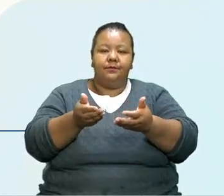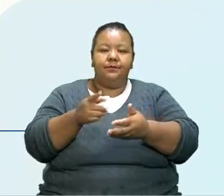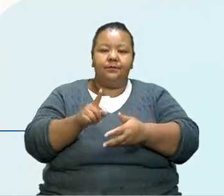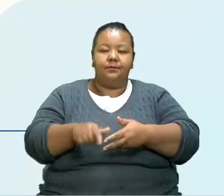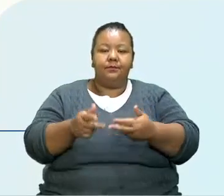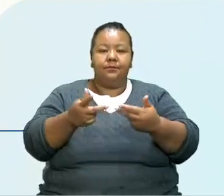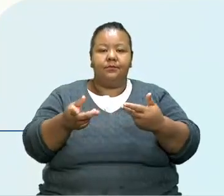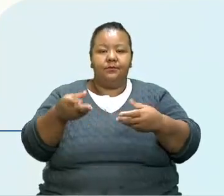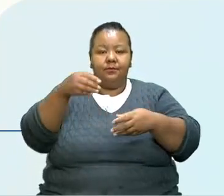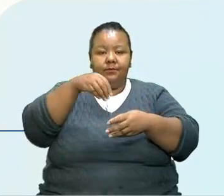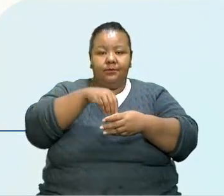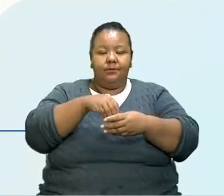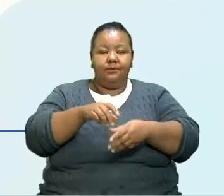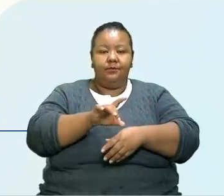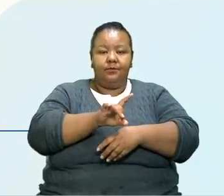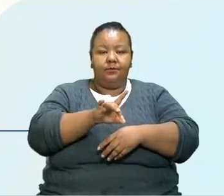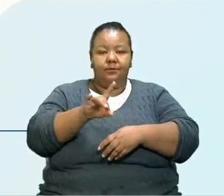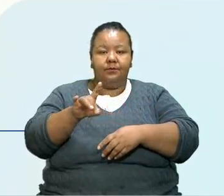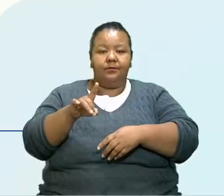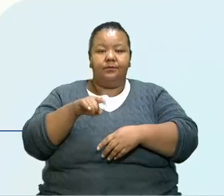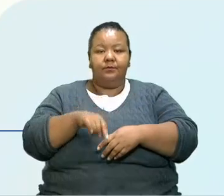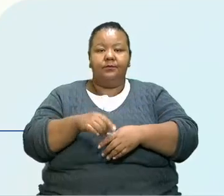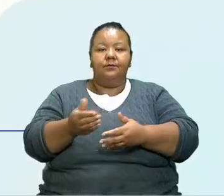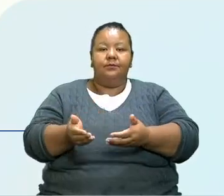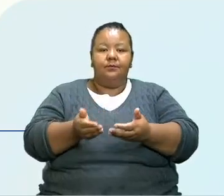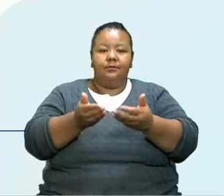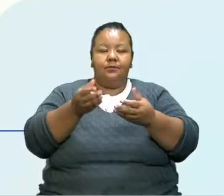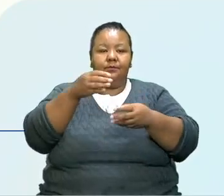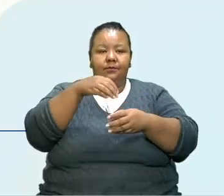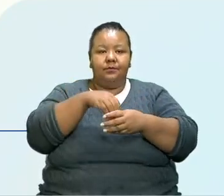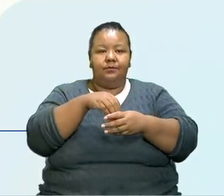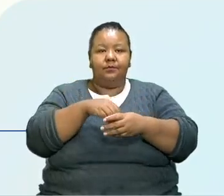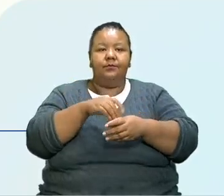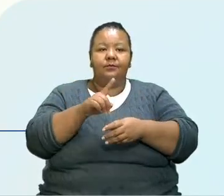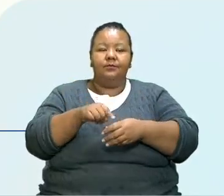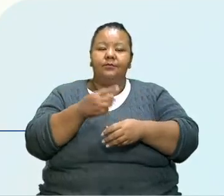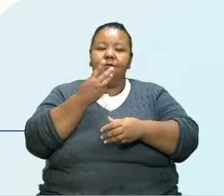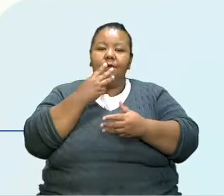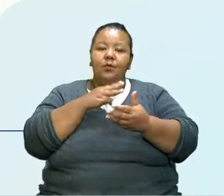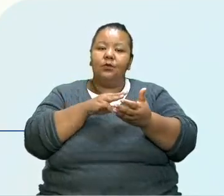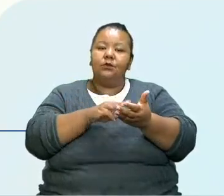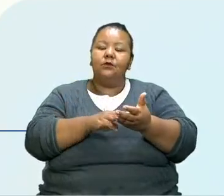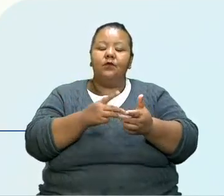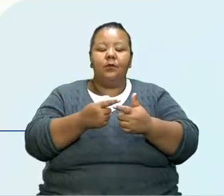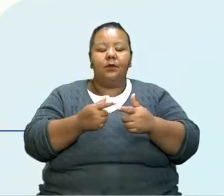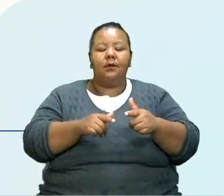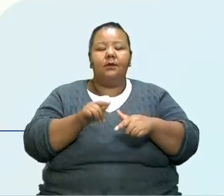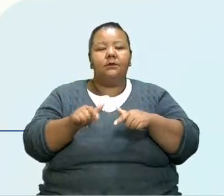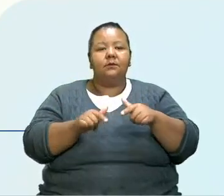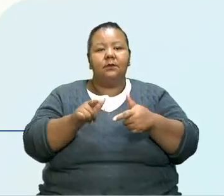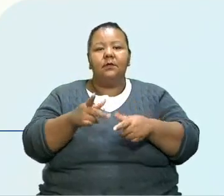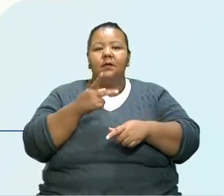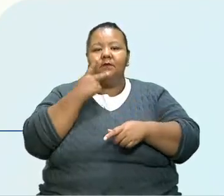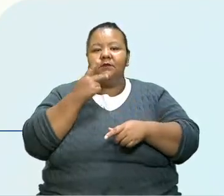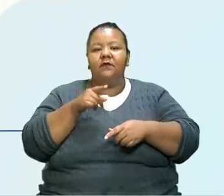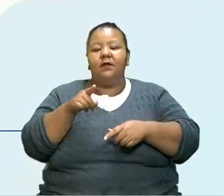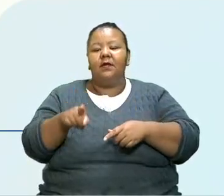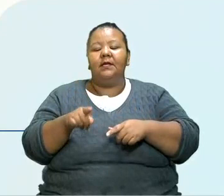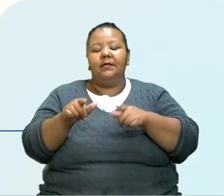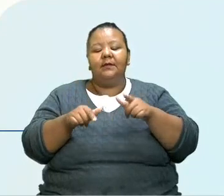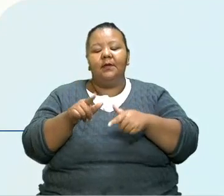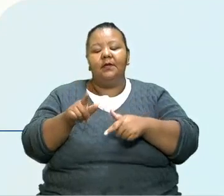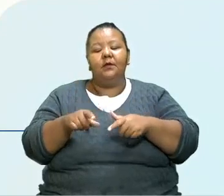elementos internos de cada indivíduo, que tem aqueles impulsos internos, que tem aqueles motivos dele trabalhar. Aí, você fala assim, ah, ele está trabalhando por causa do